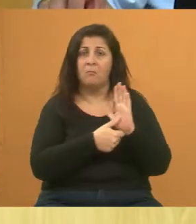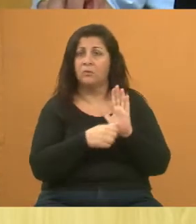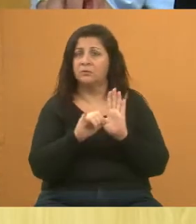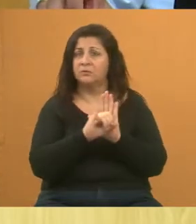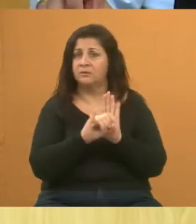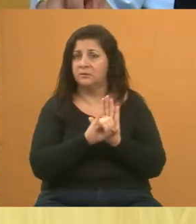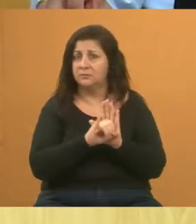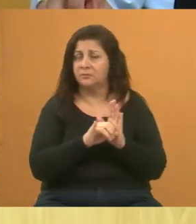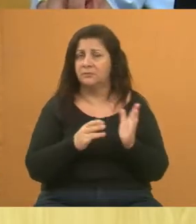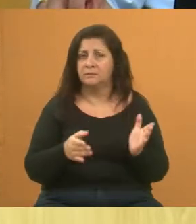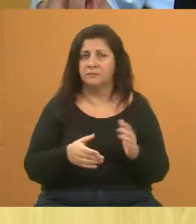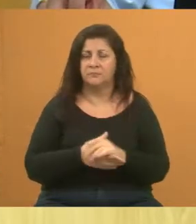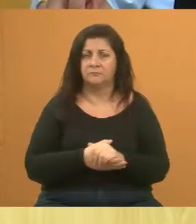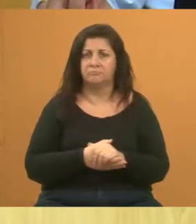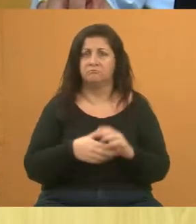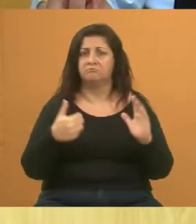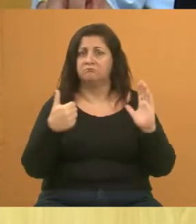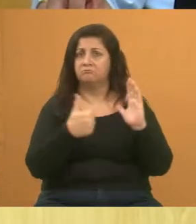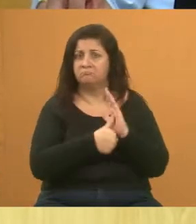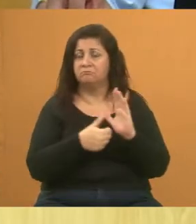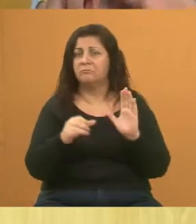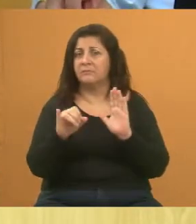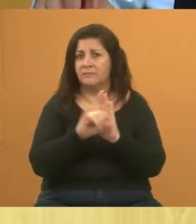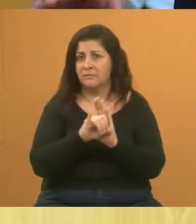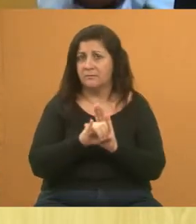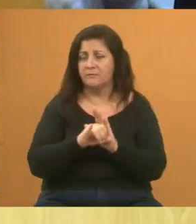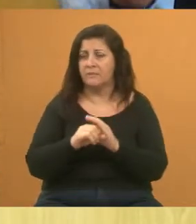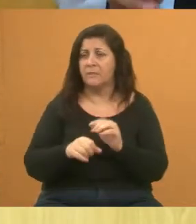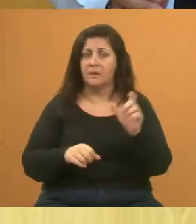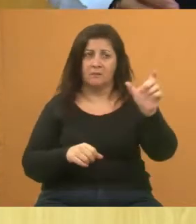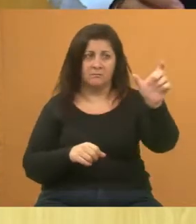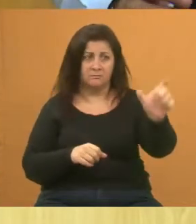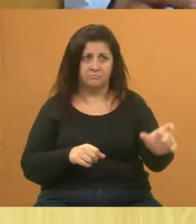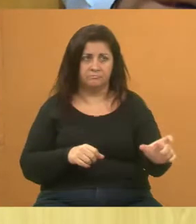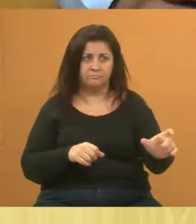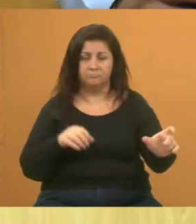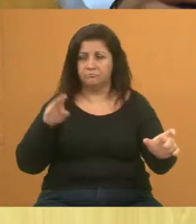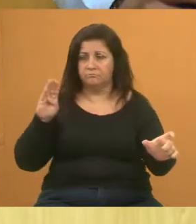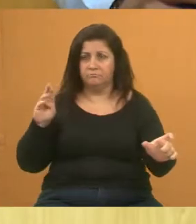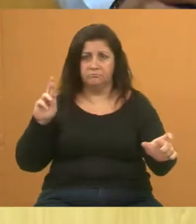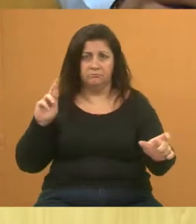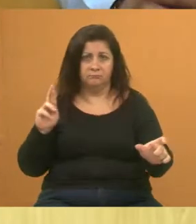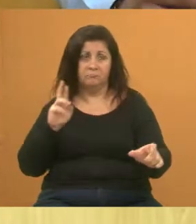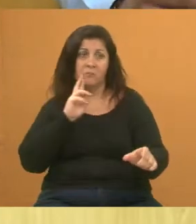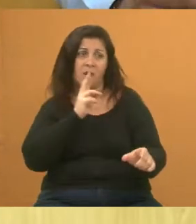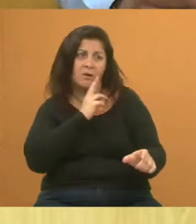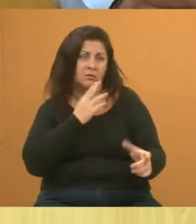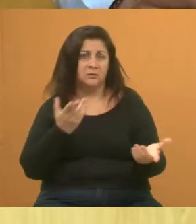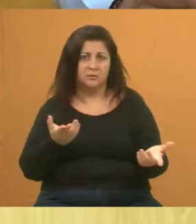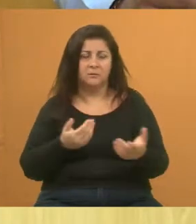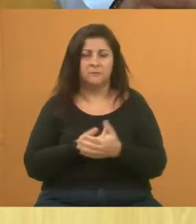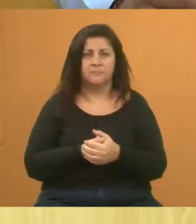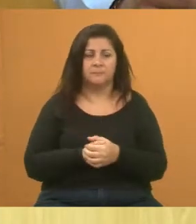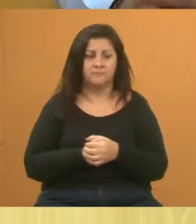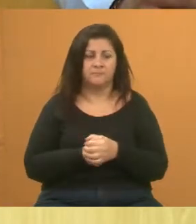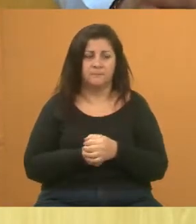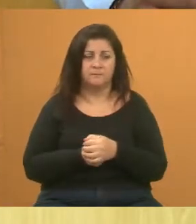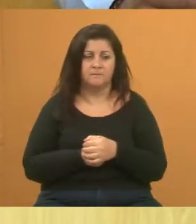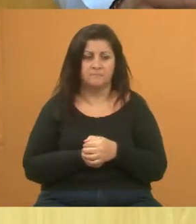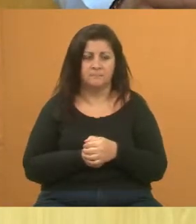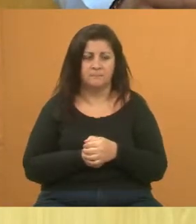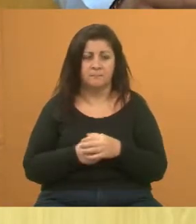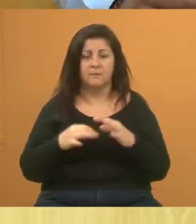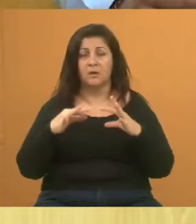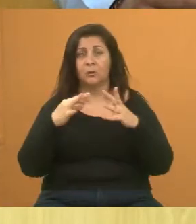uma marca e uma identidade entre o cliente e a empresa que está prestando serviço. Então, é